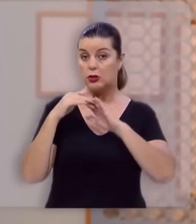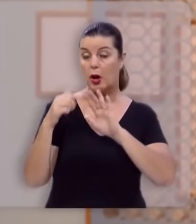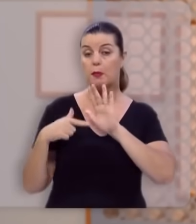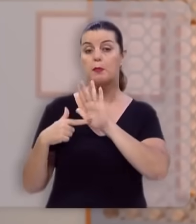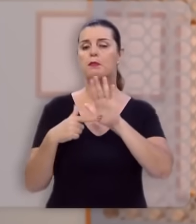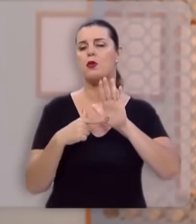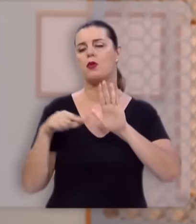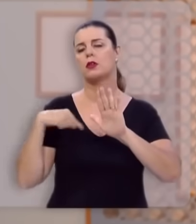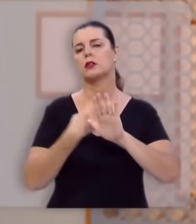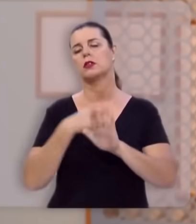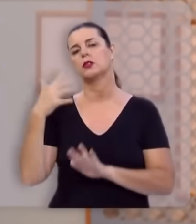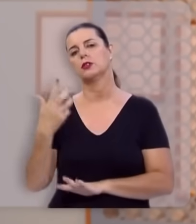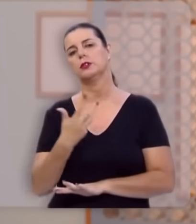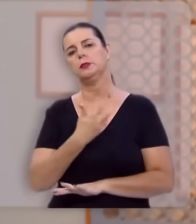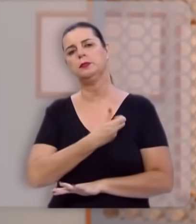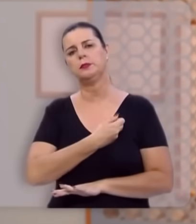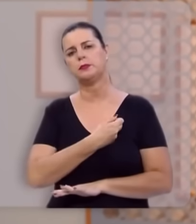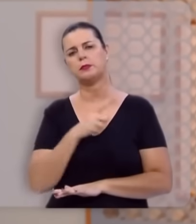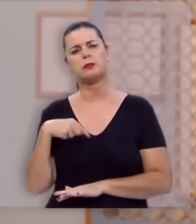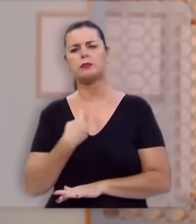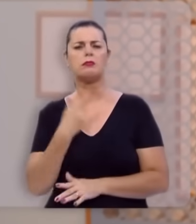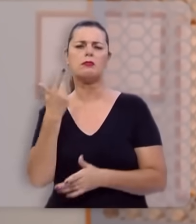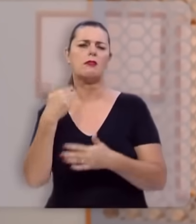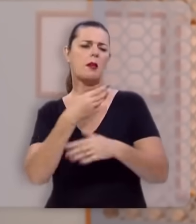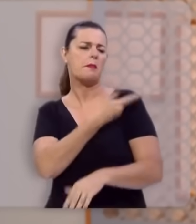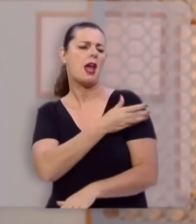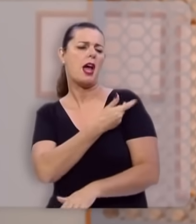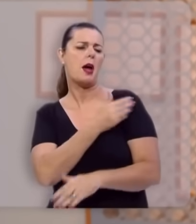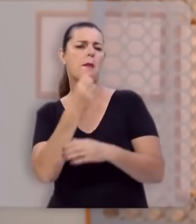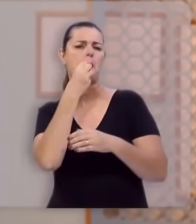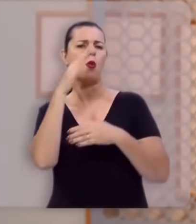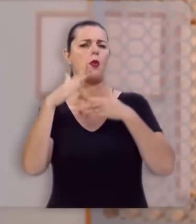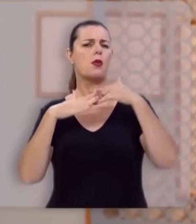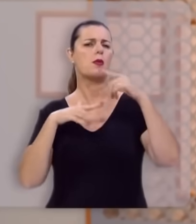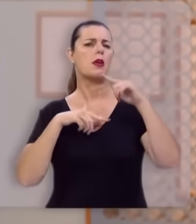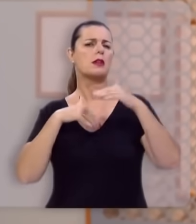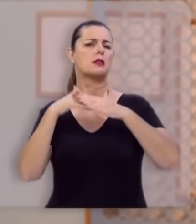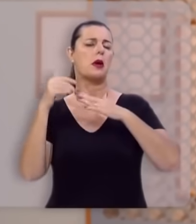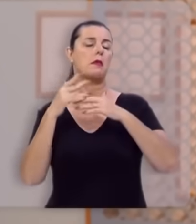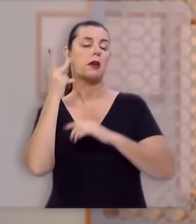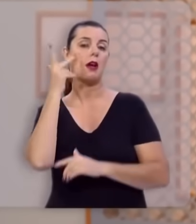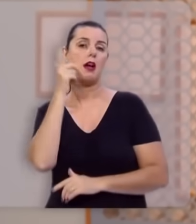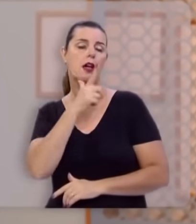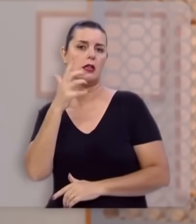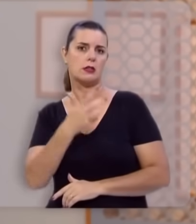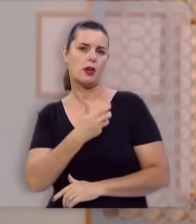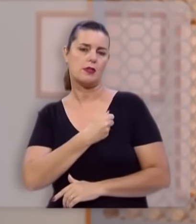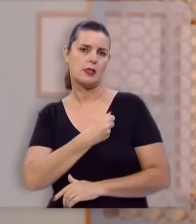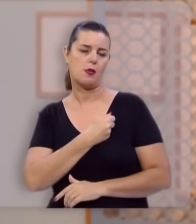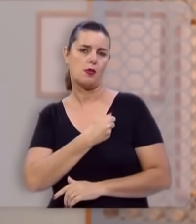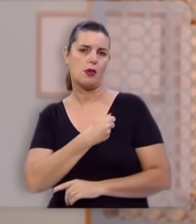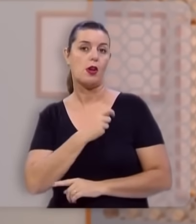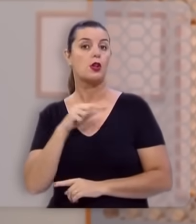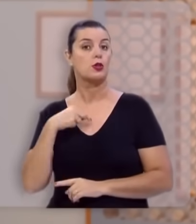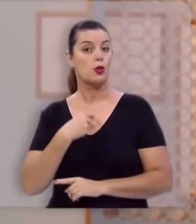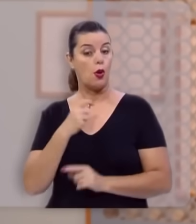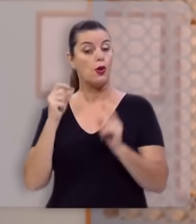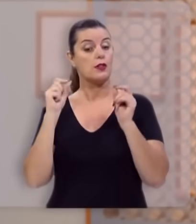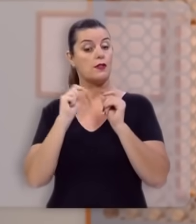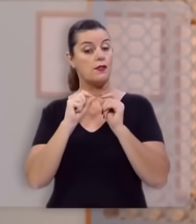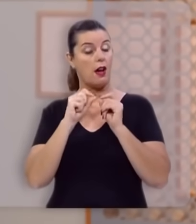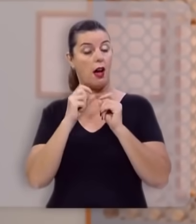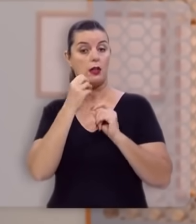salvação. Nós não praticamos boas obras para sermos salvos, nós as praticamos porque fomos